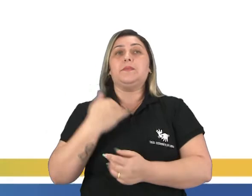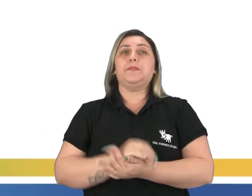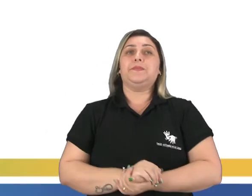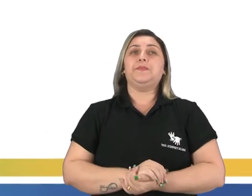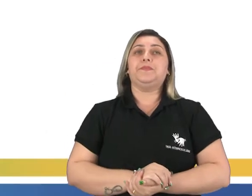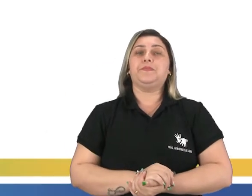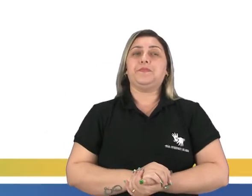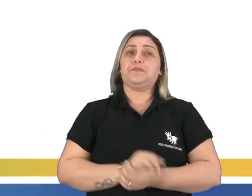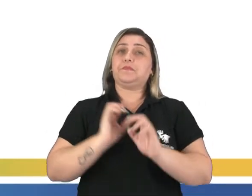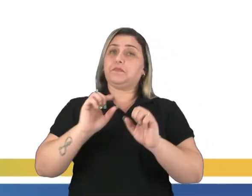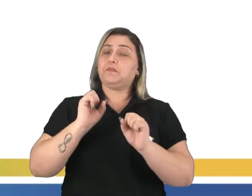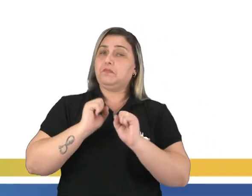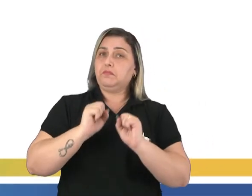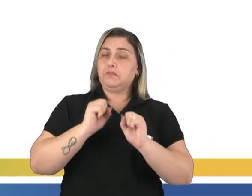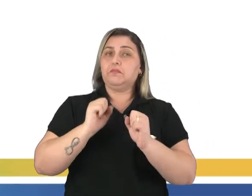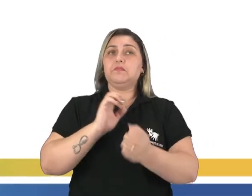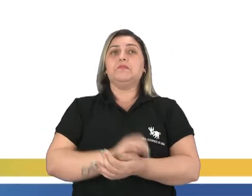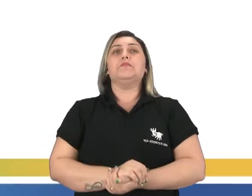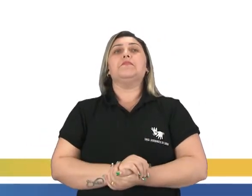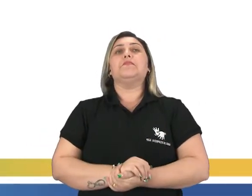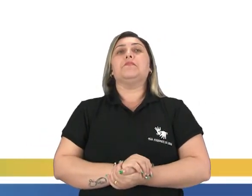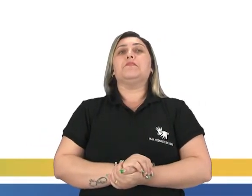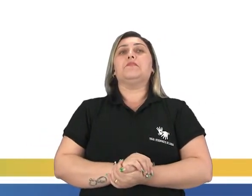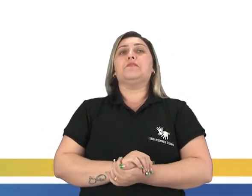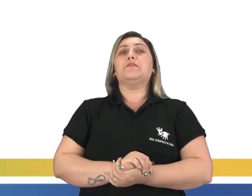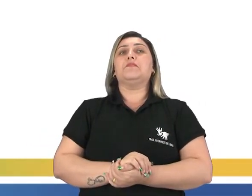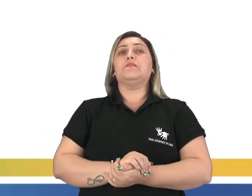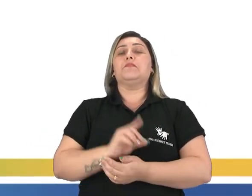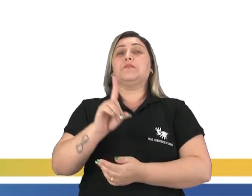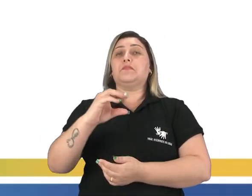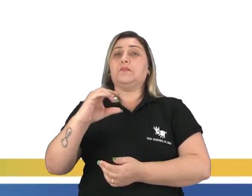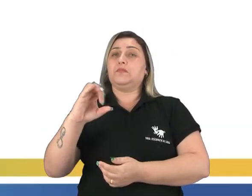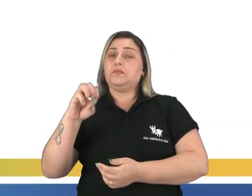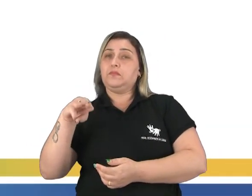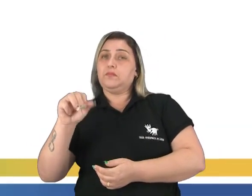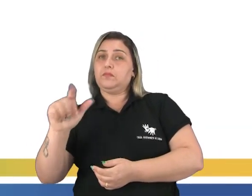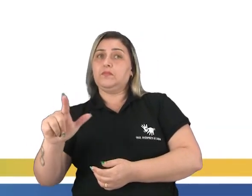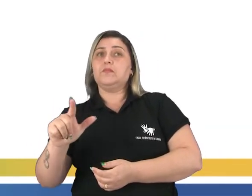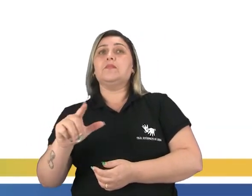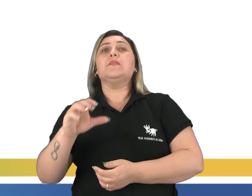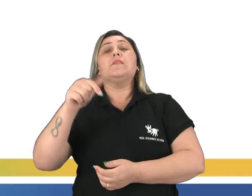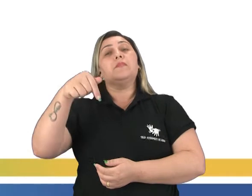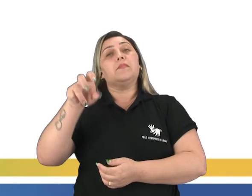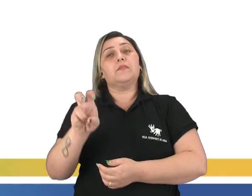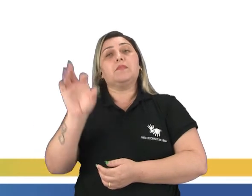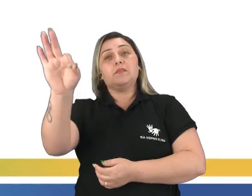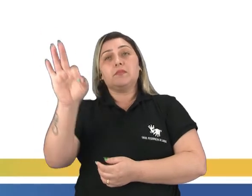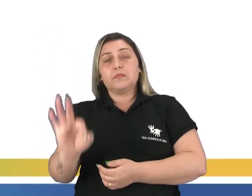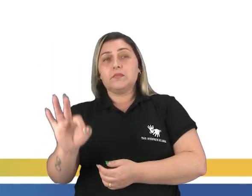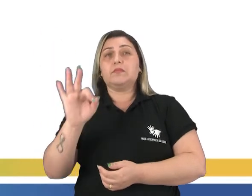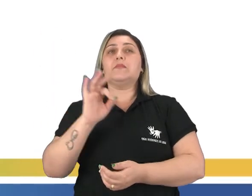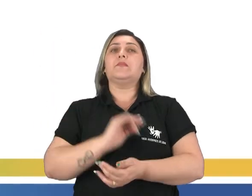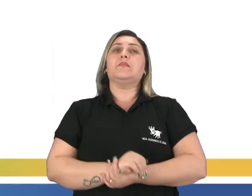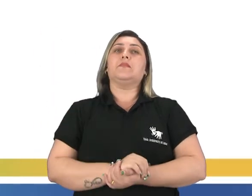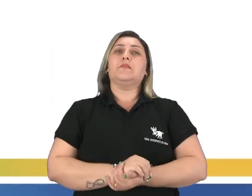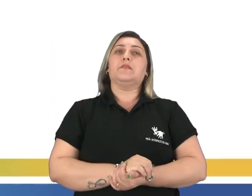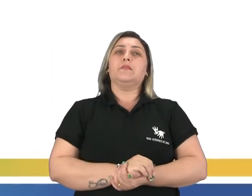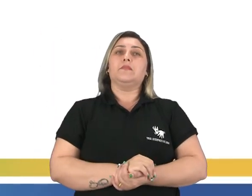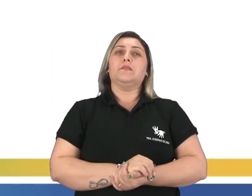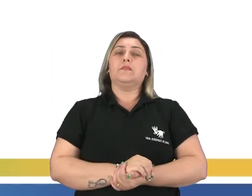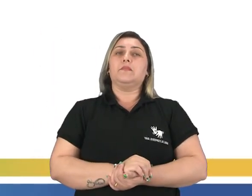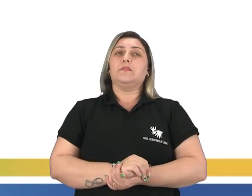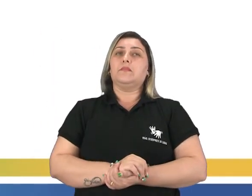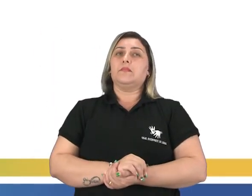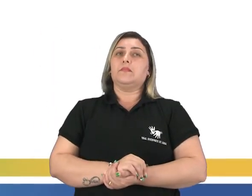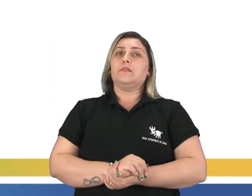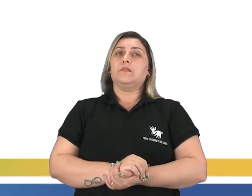0,75. Você pode muito bem deixar dessa forma decimal ou na forma percentual, porque 0,75, já estudamos que ele vale